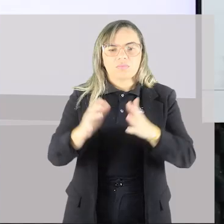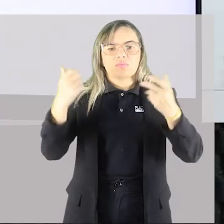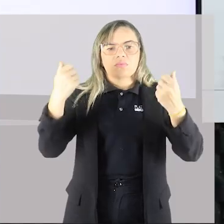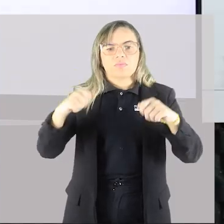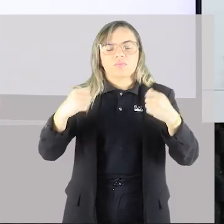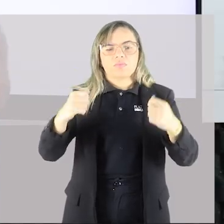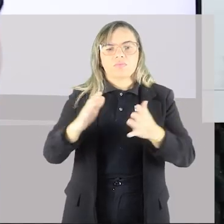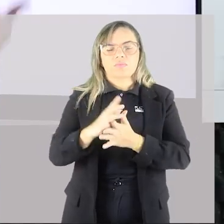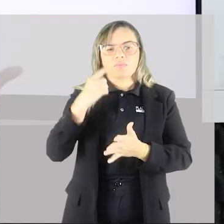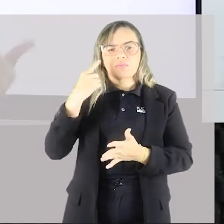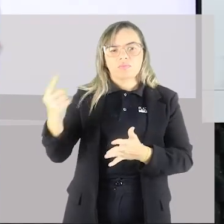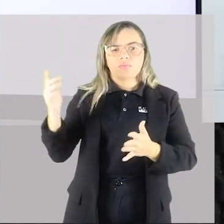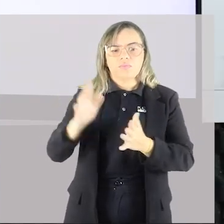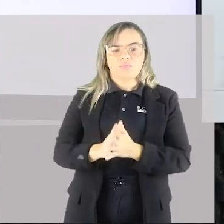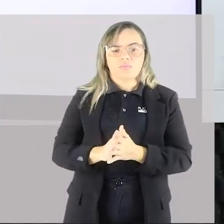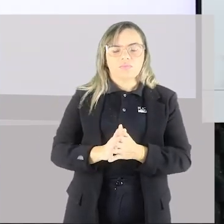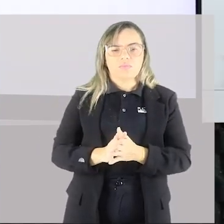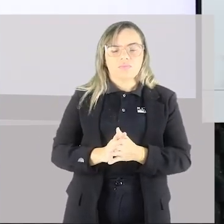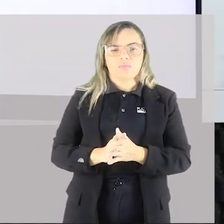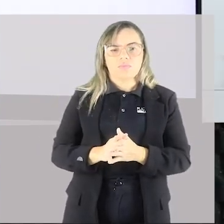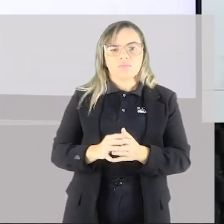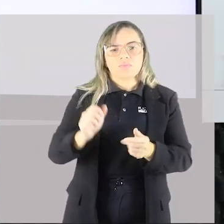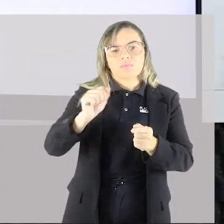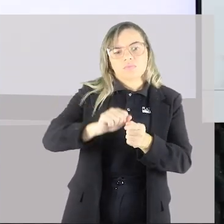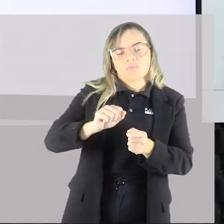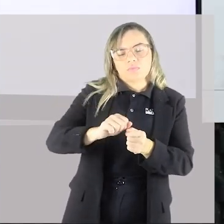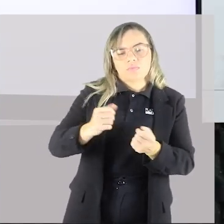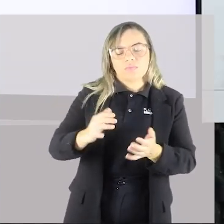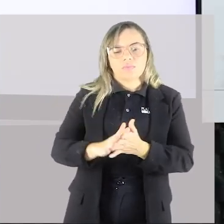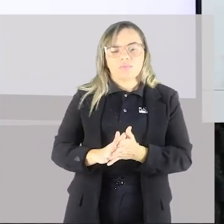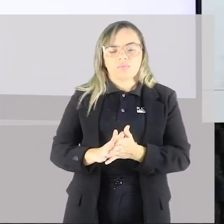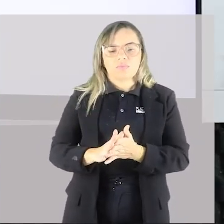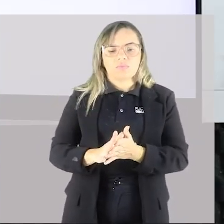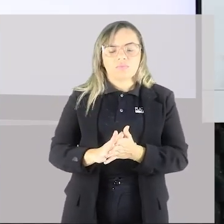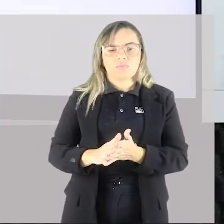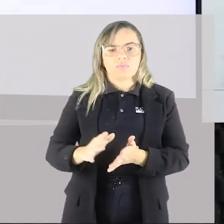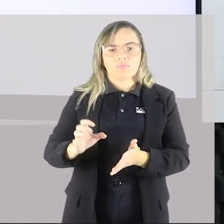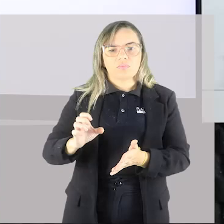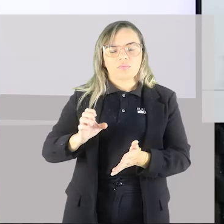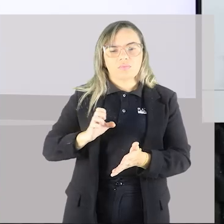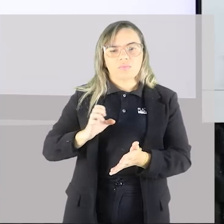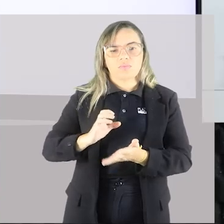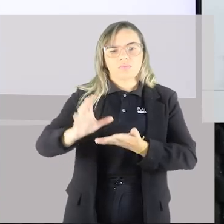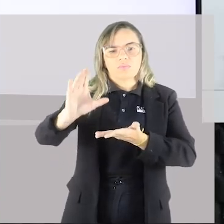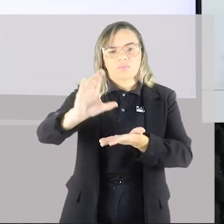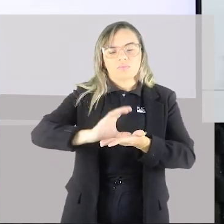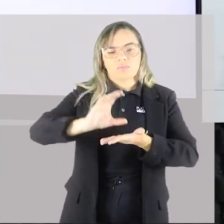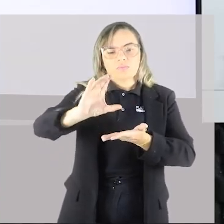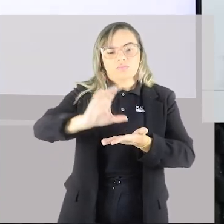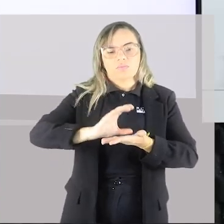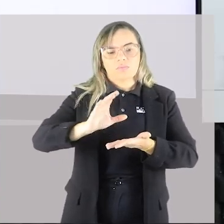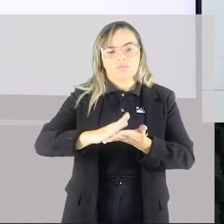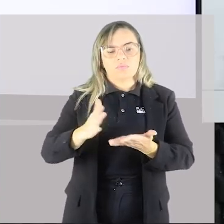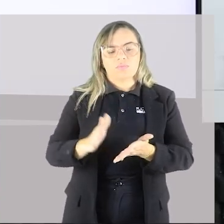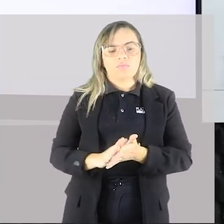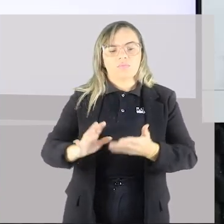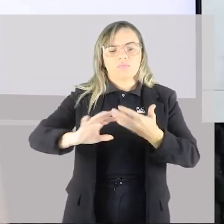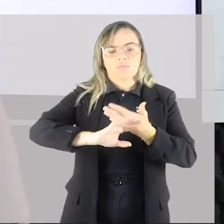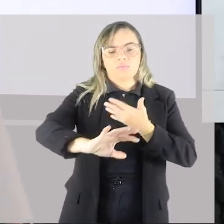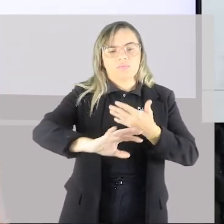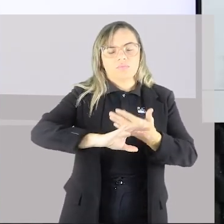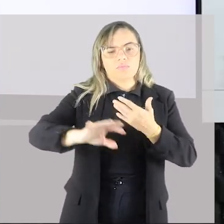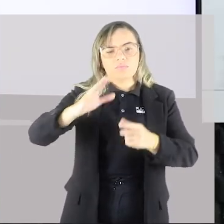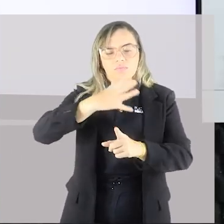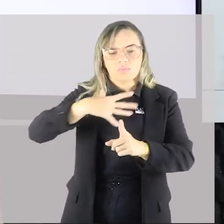necessariamente colocadas a partir desta produtividade, do acúmulo de riqueza, nós chamamos de estratificação social.